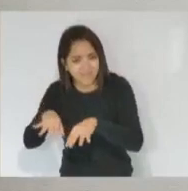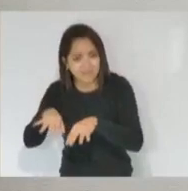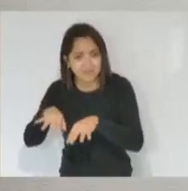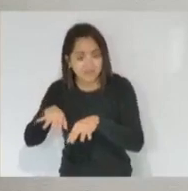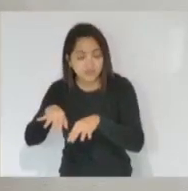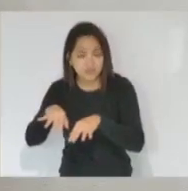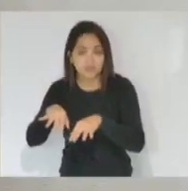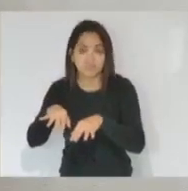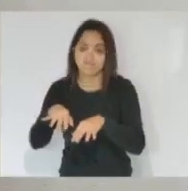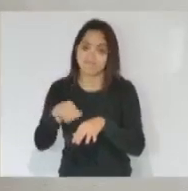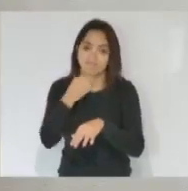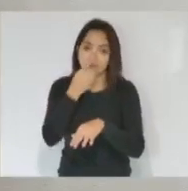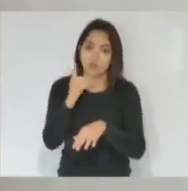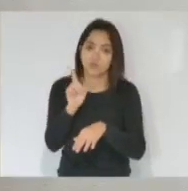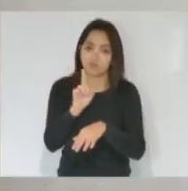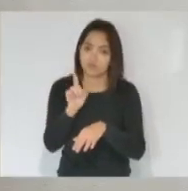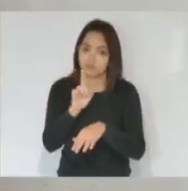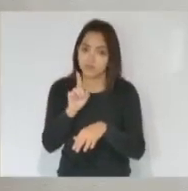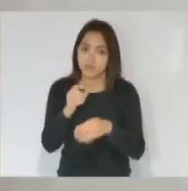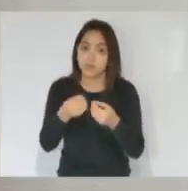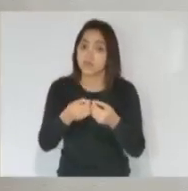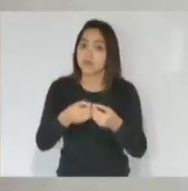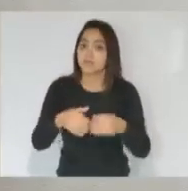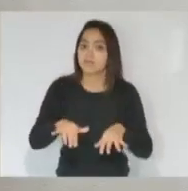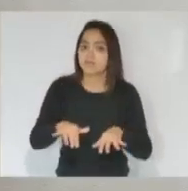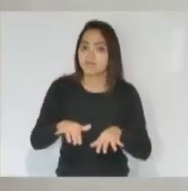esse que está prejudicando.